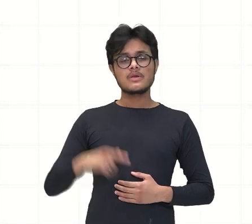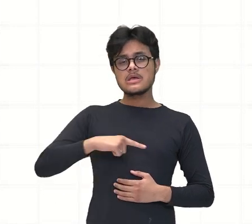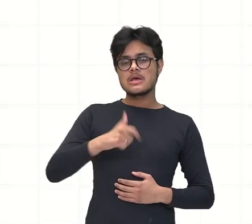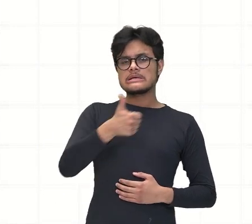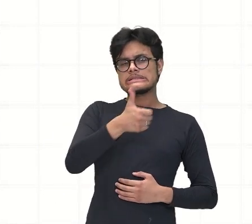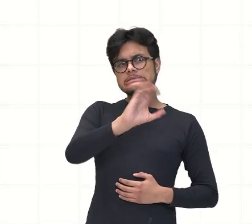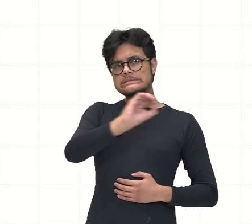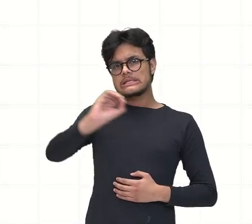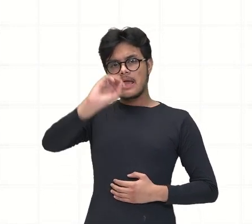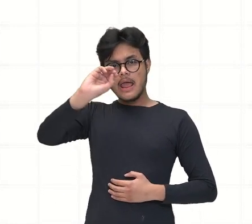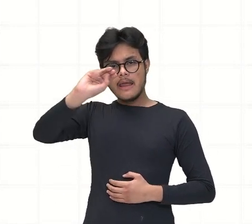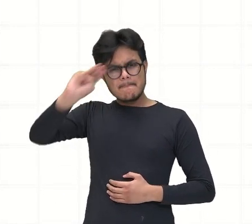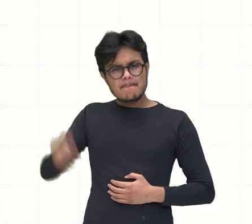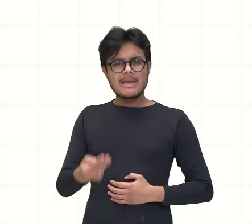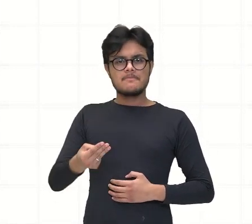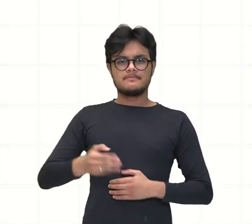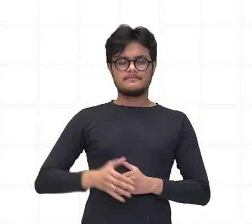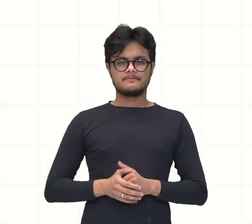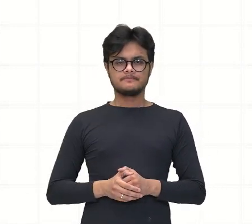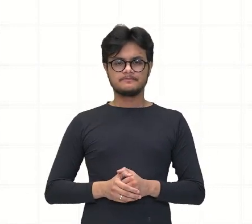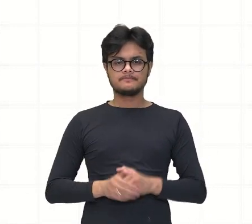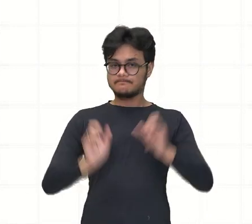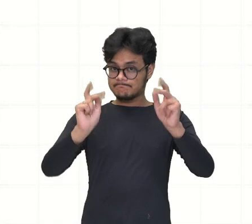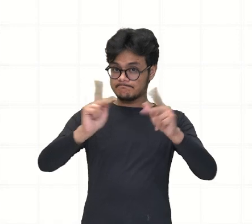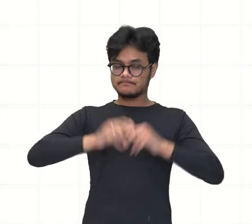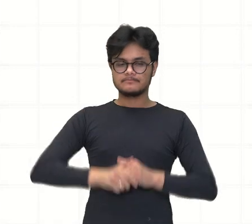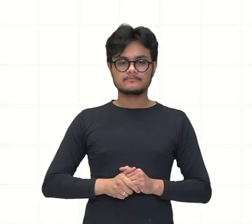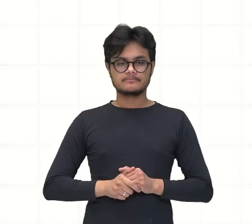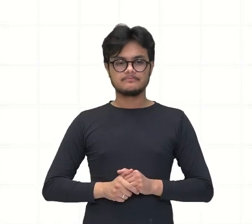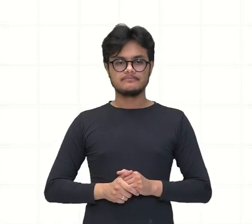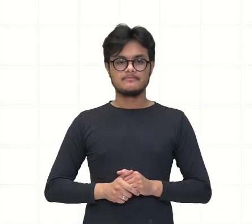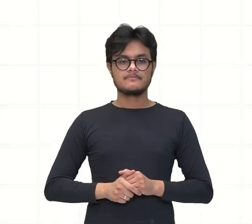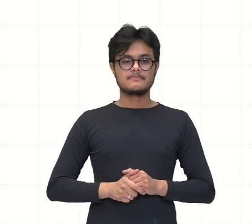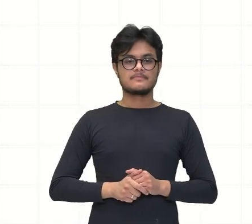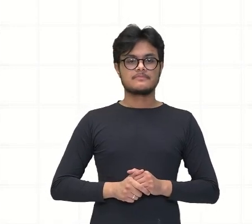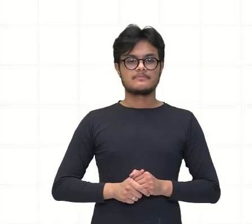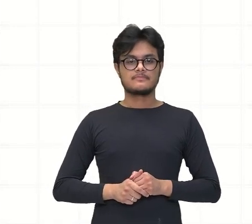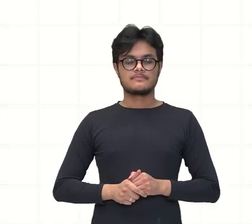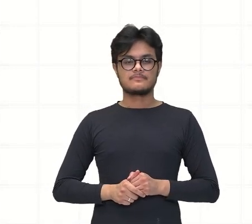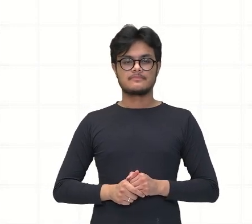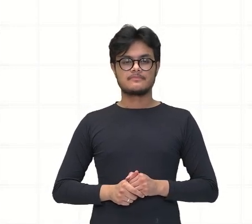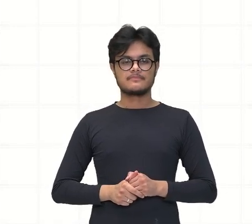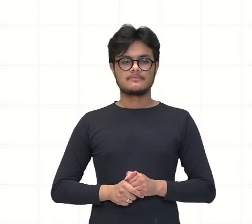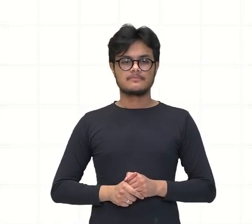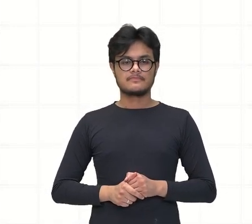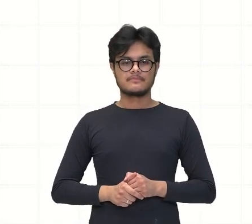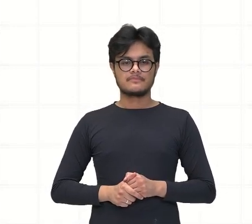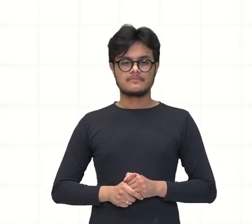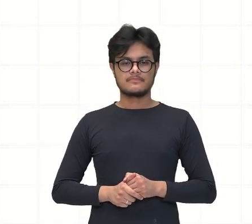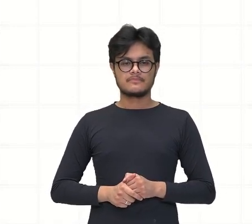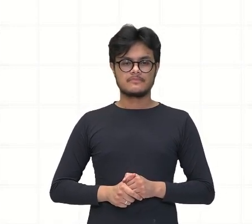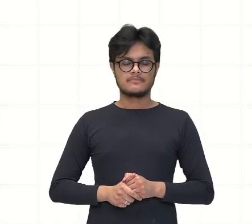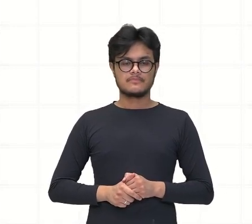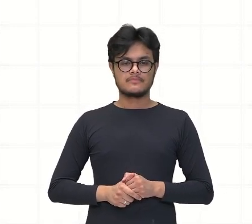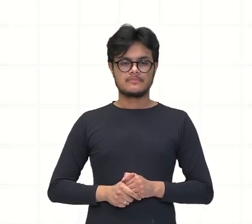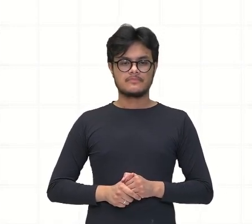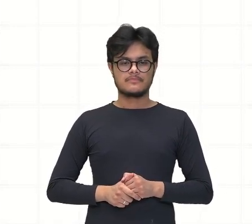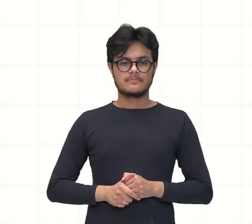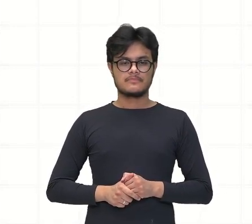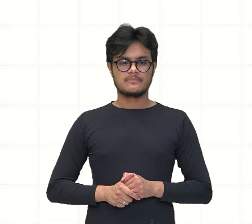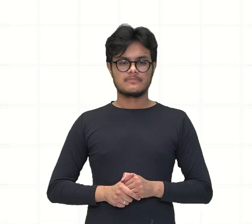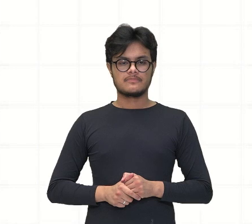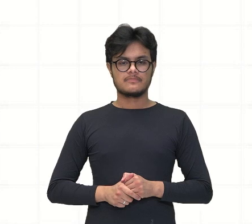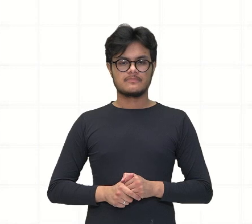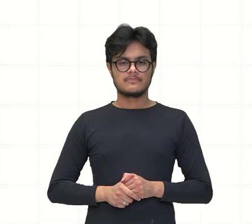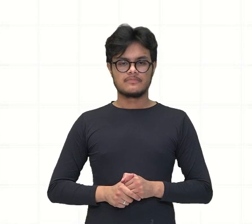milhões. Tudo bem? Então, eu vou multiplicar 7,5 por 100 milhões, que vai ser o valor